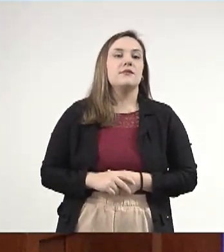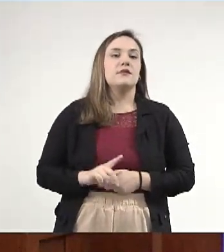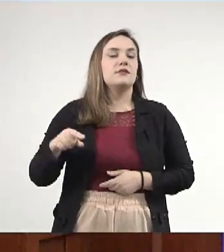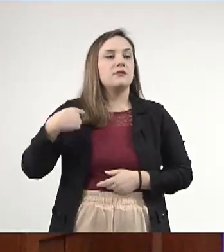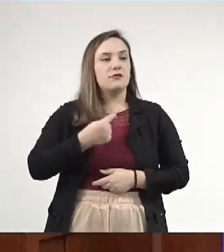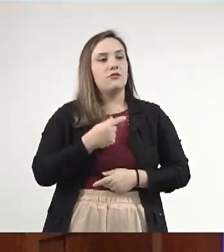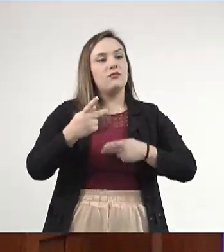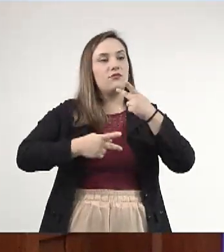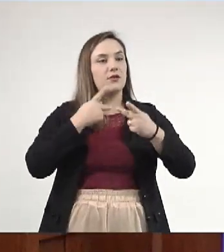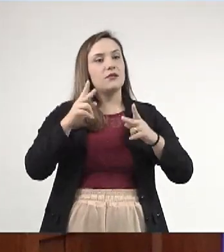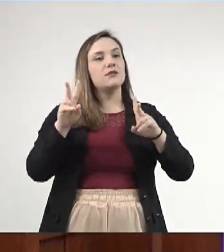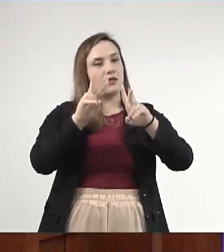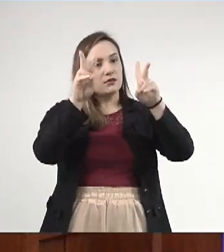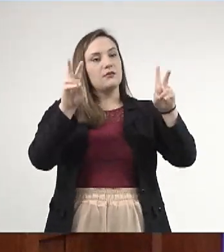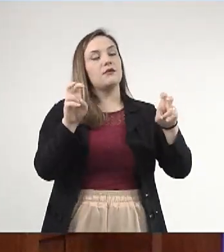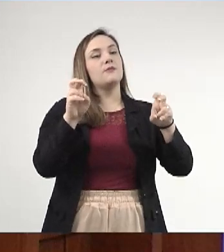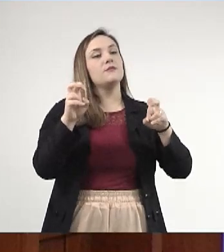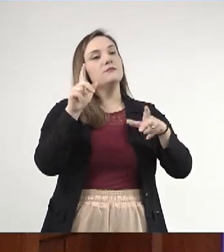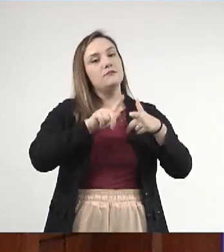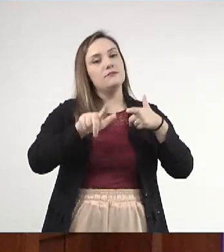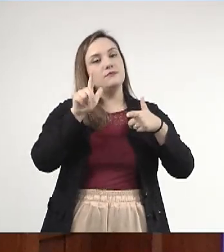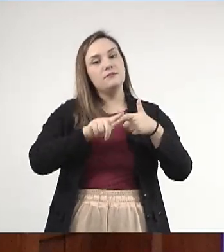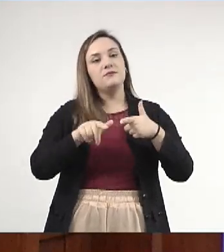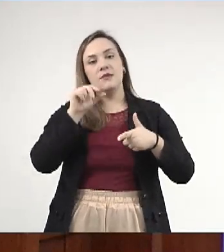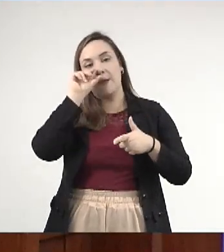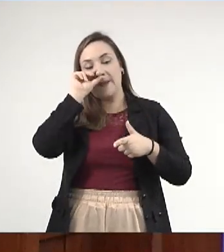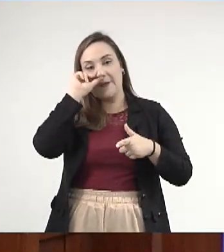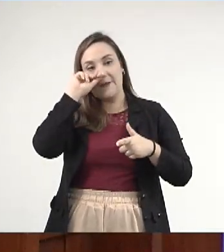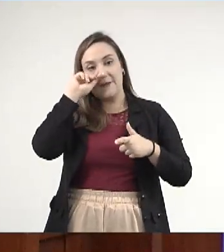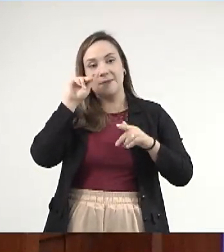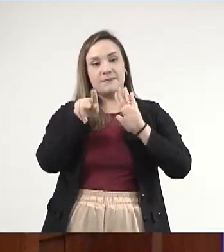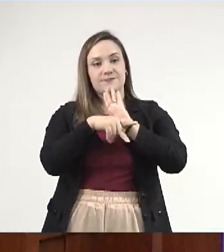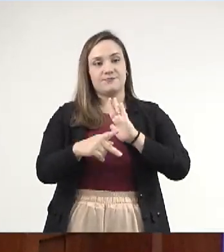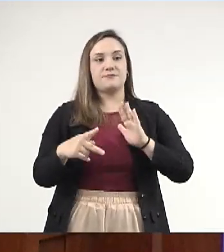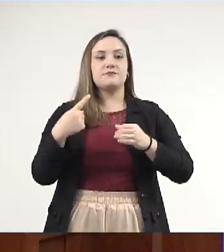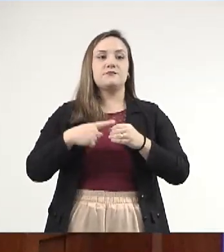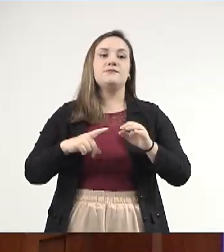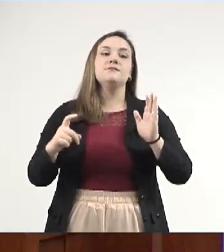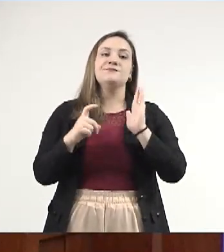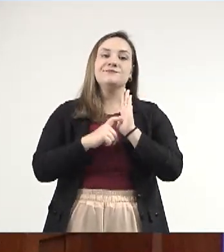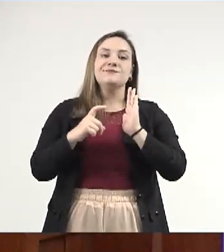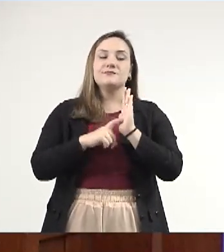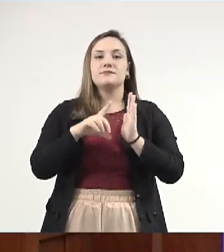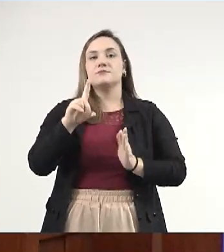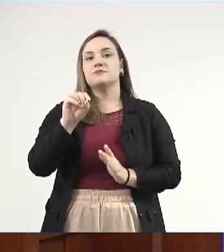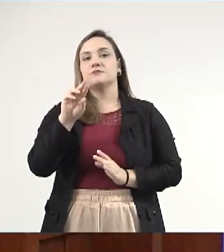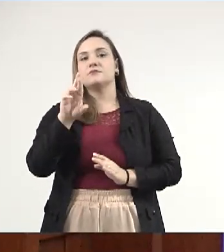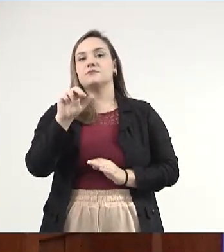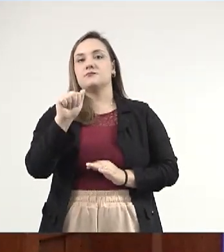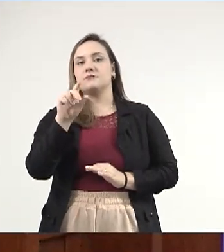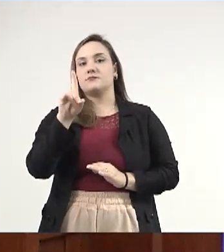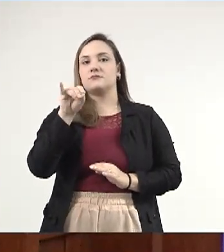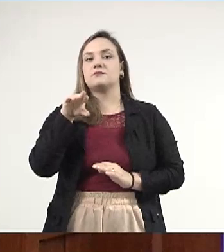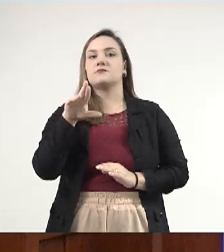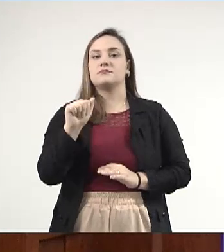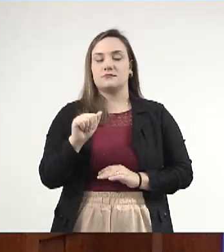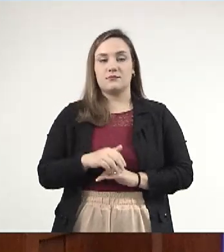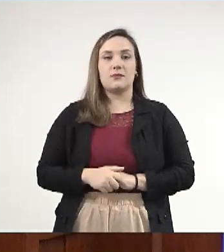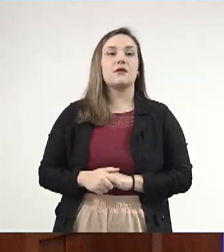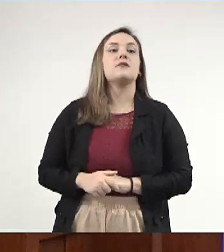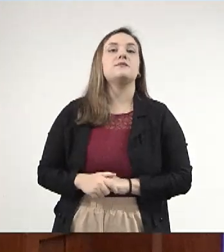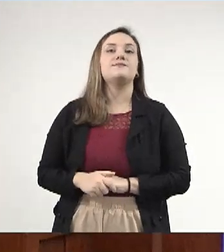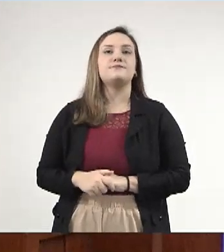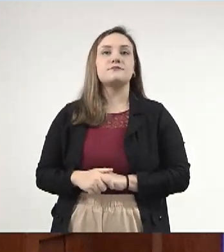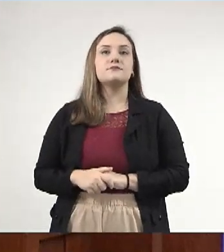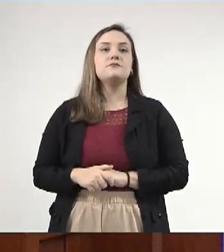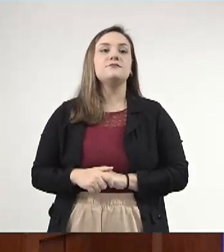aqui do problema, né, do conflito lá em Douradina, na questão da demarcação do